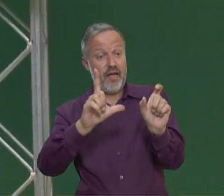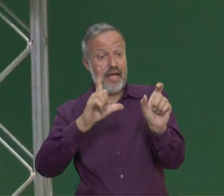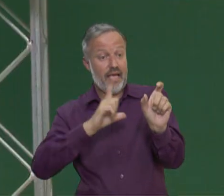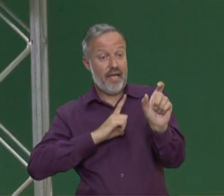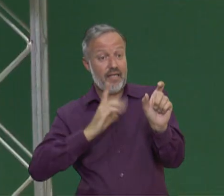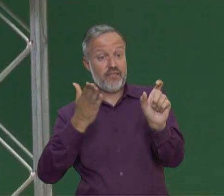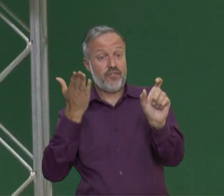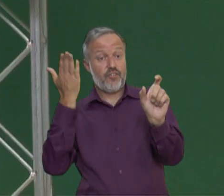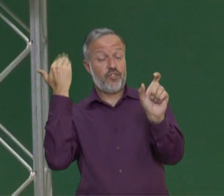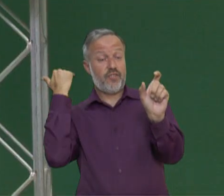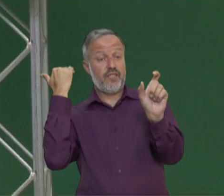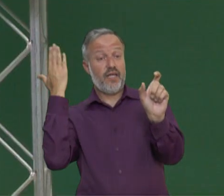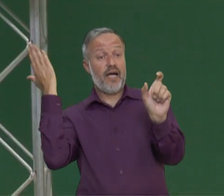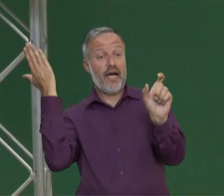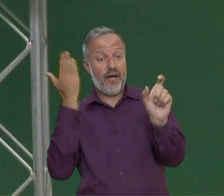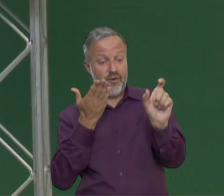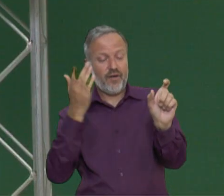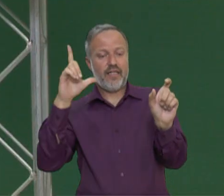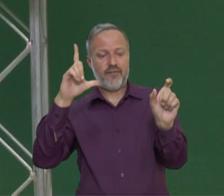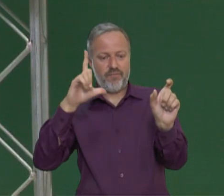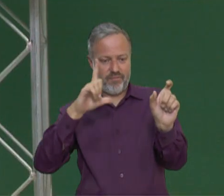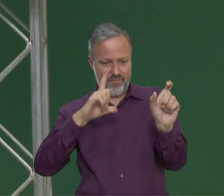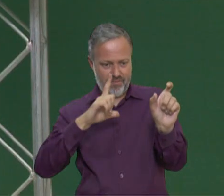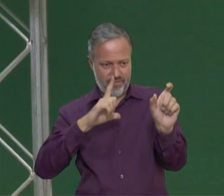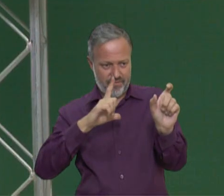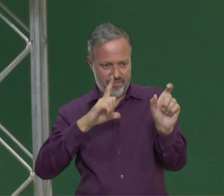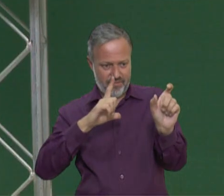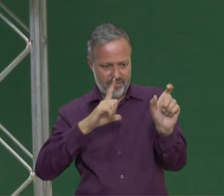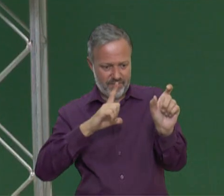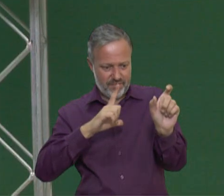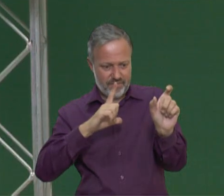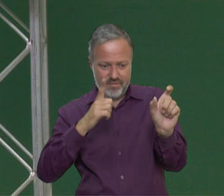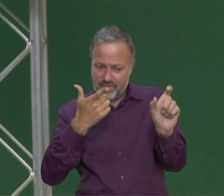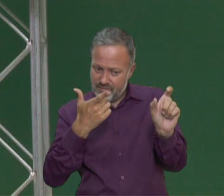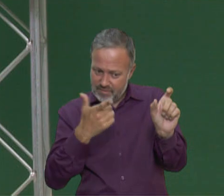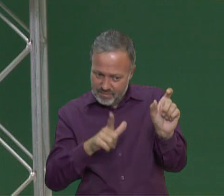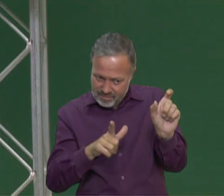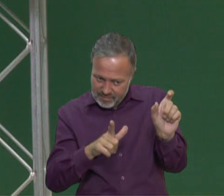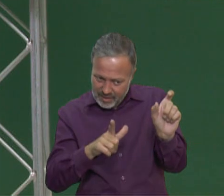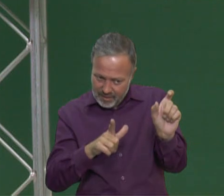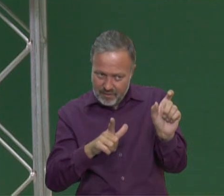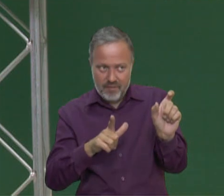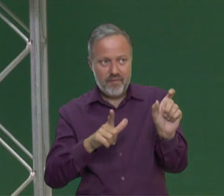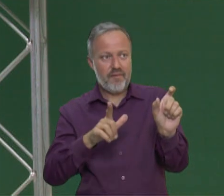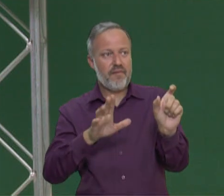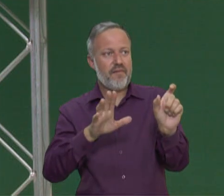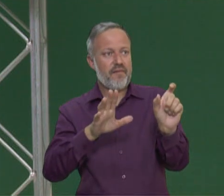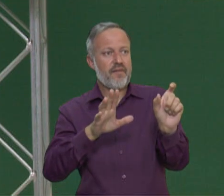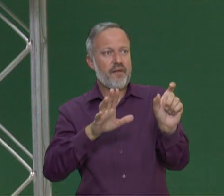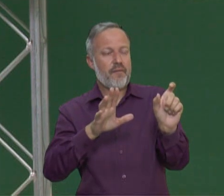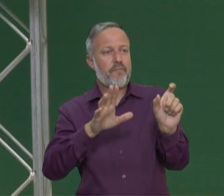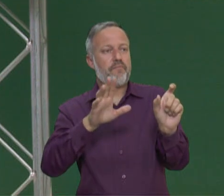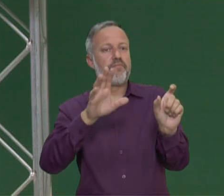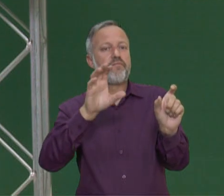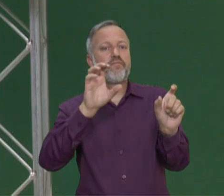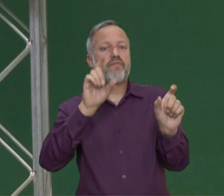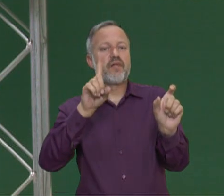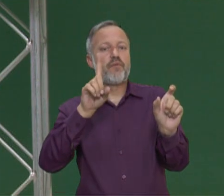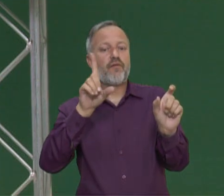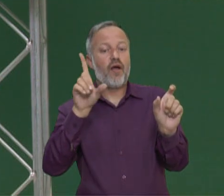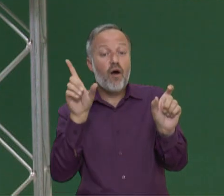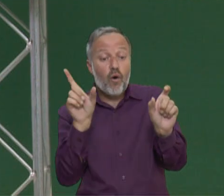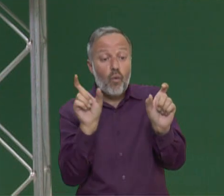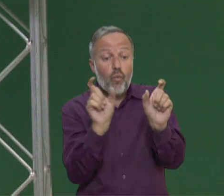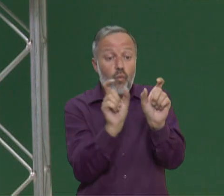agora vai vir a partícula de negação, o not. Had not pode vir em sua forma